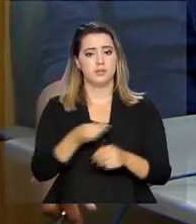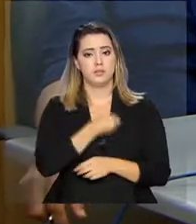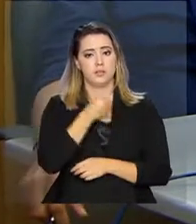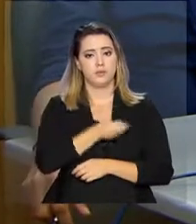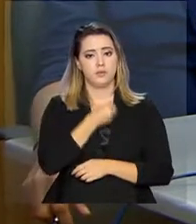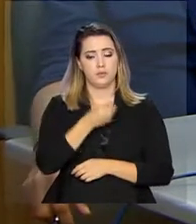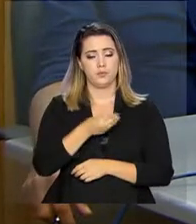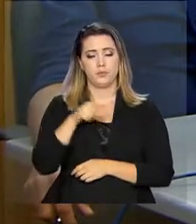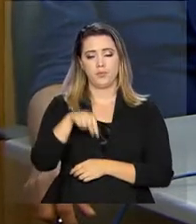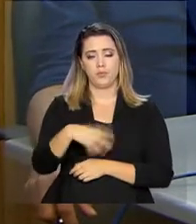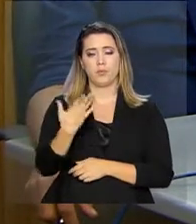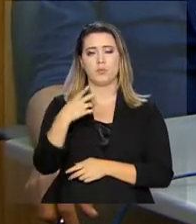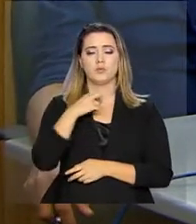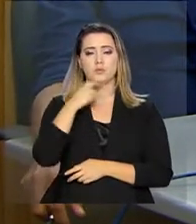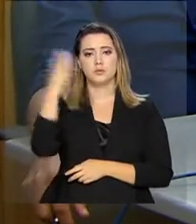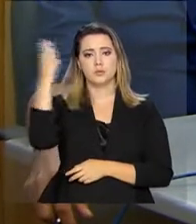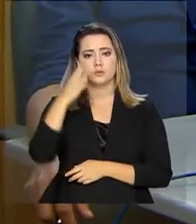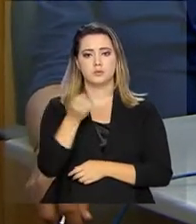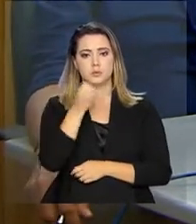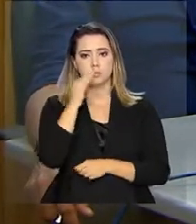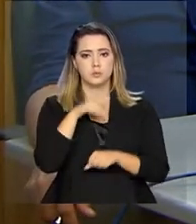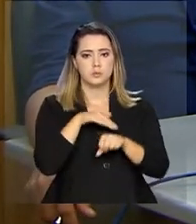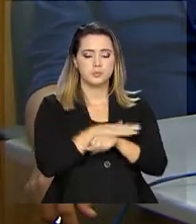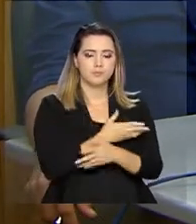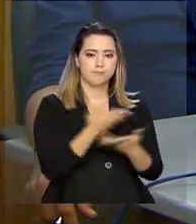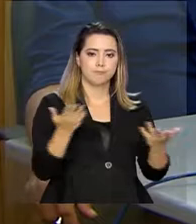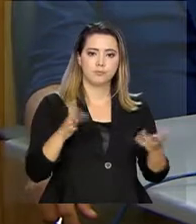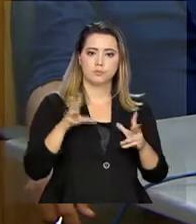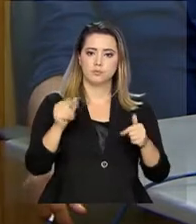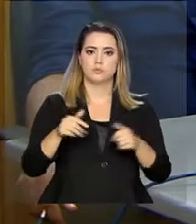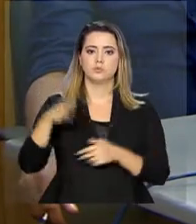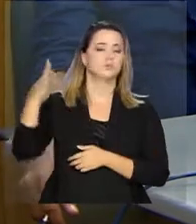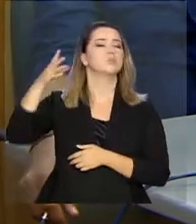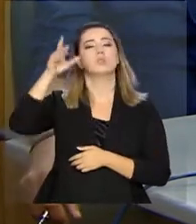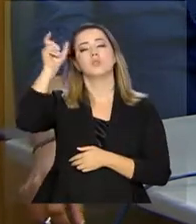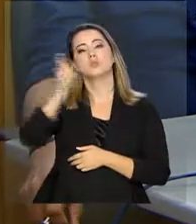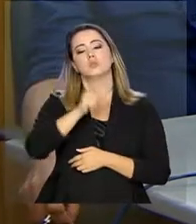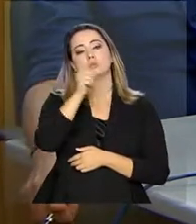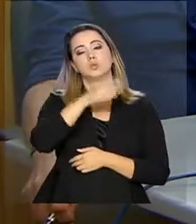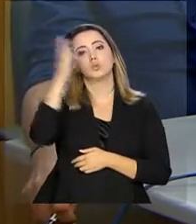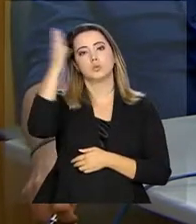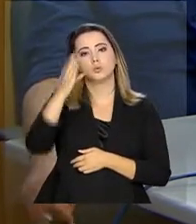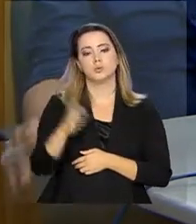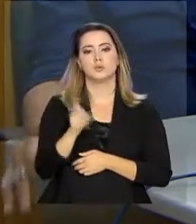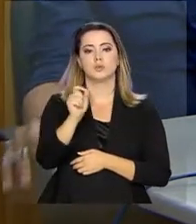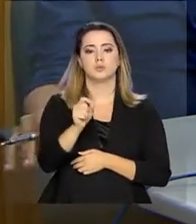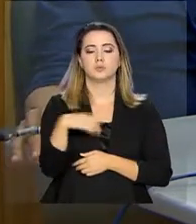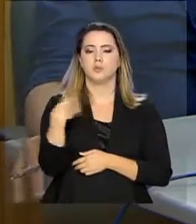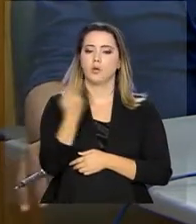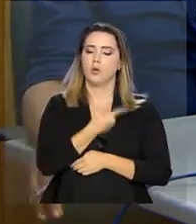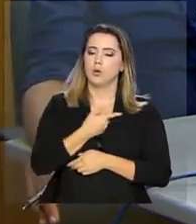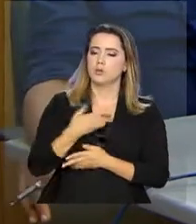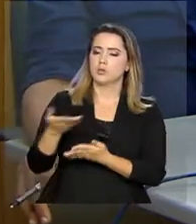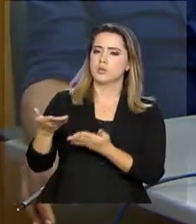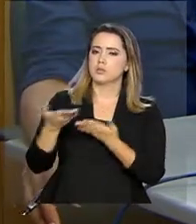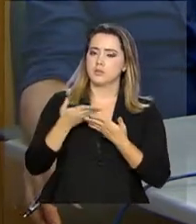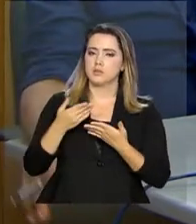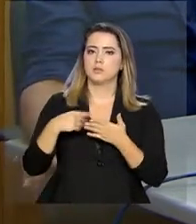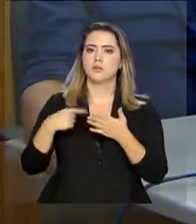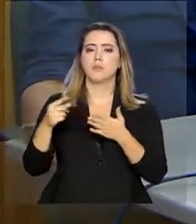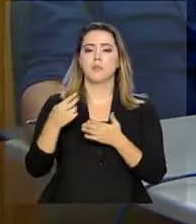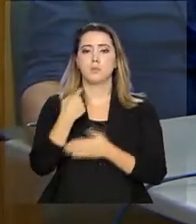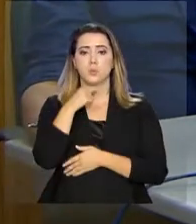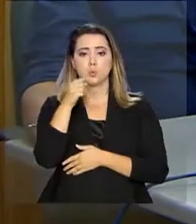Marta. Boa noite, Nazi. Boa noite, Gabriele e ouvintes do todo Brasil. Nos últimos dias, recebemos muitas dúvidas dos nossos